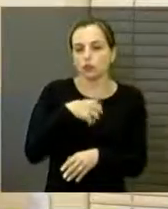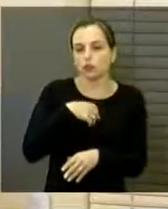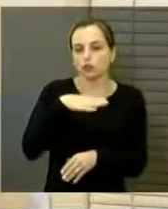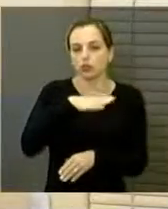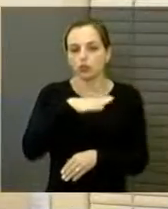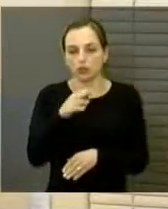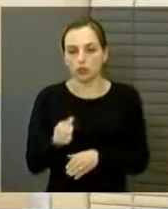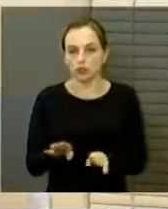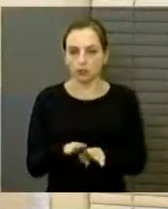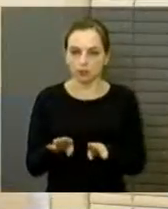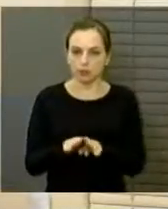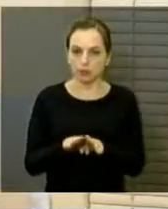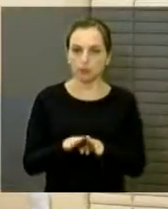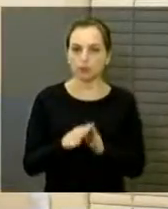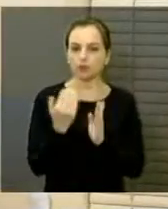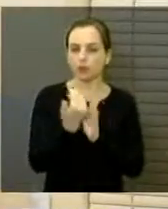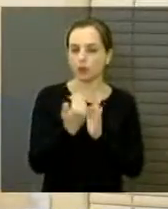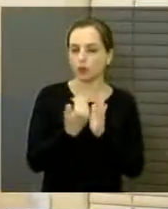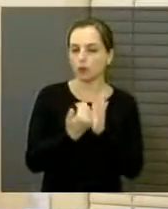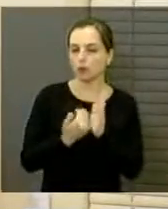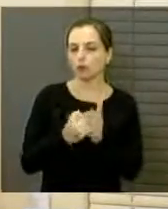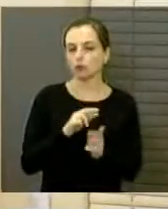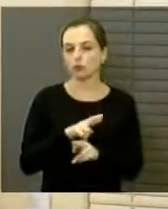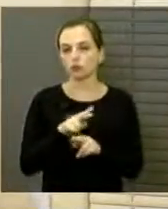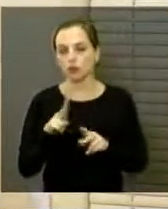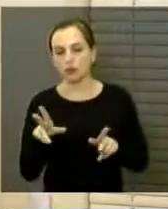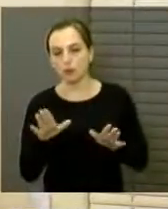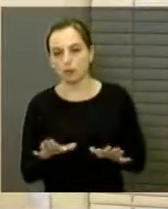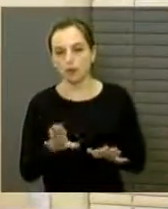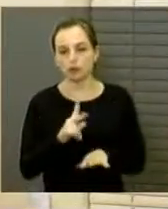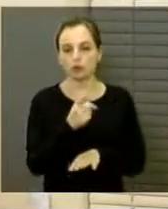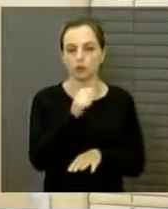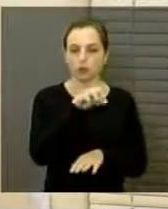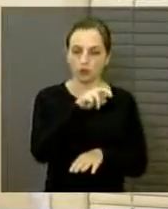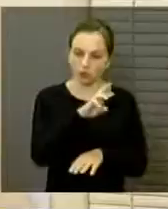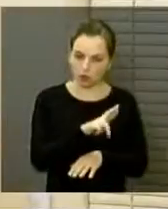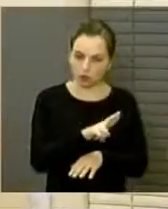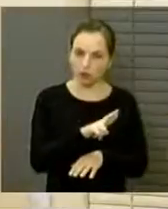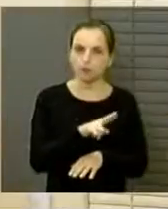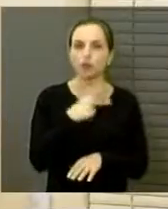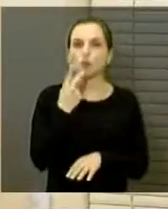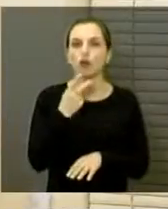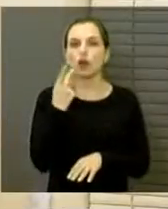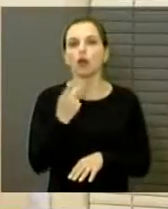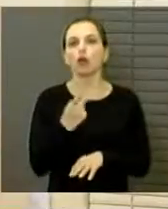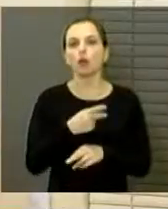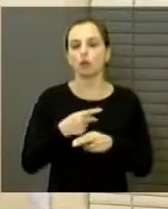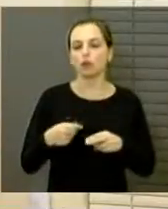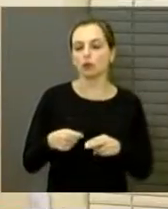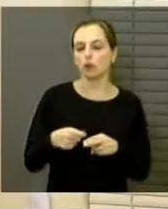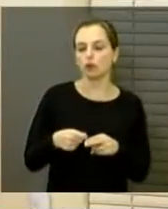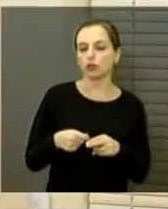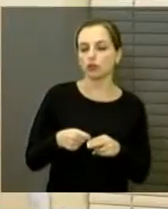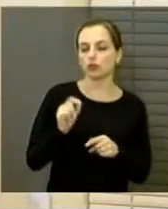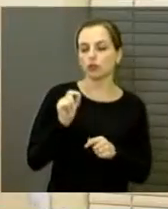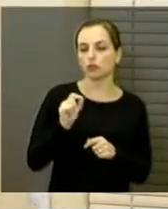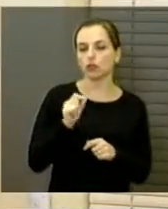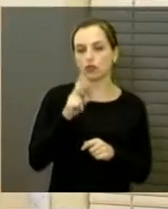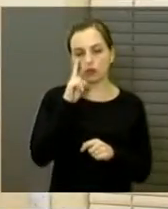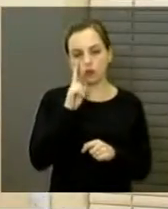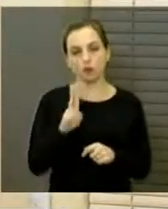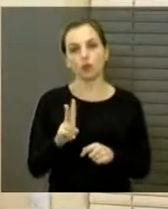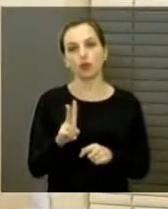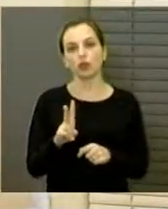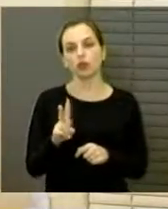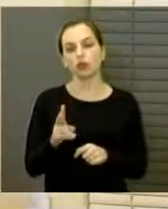cidade. Eu tinha uma pauta diferente para falar, mas acho que o doutor Helder deixou uma questão pingando aqui, e que eu vejo, inclusive, como